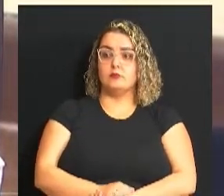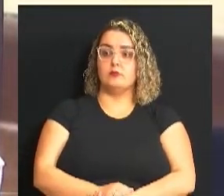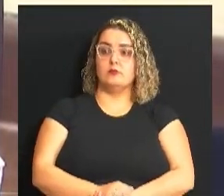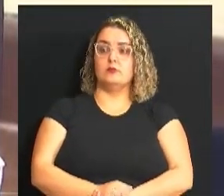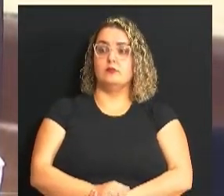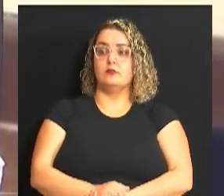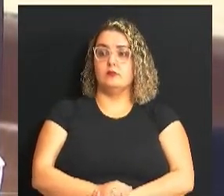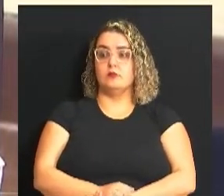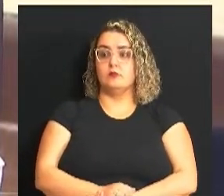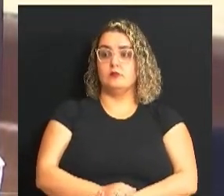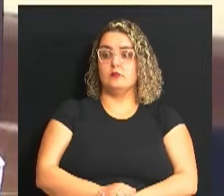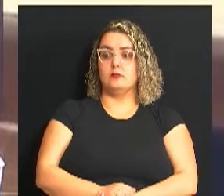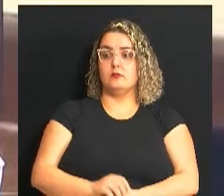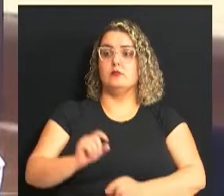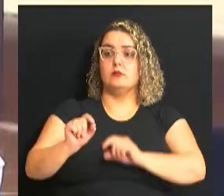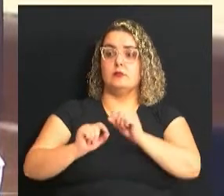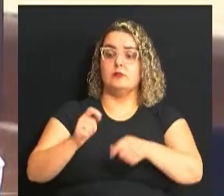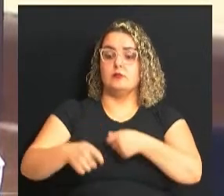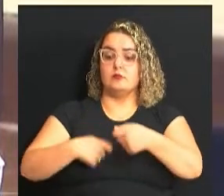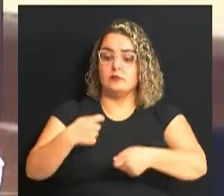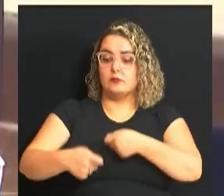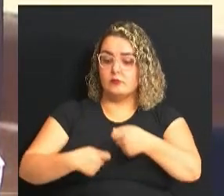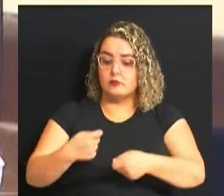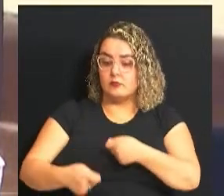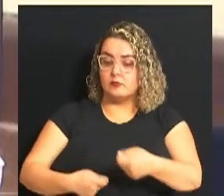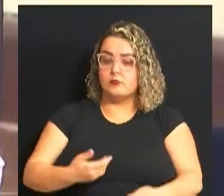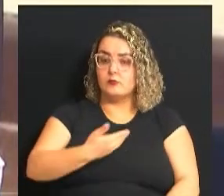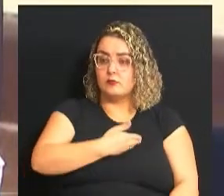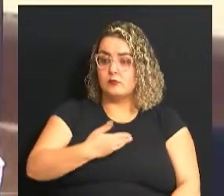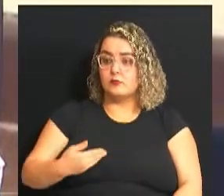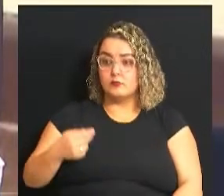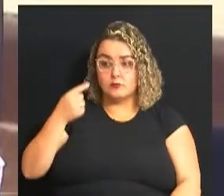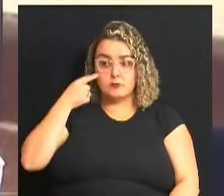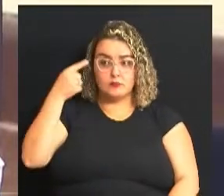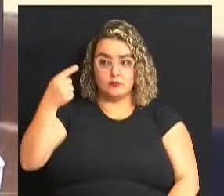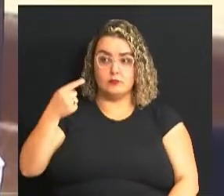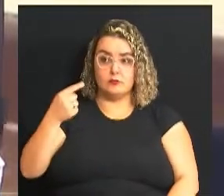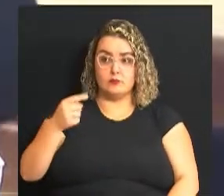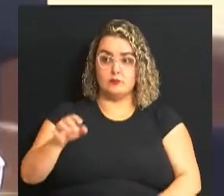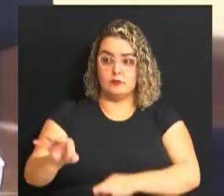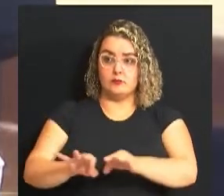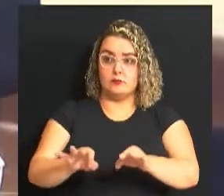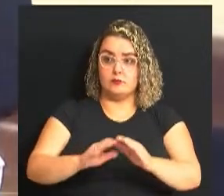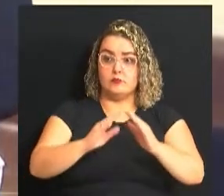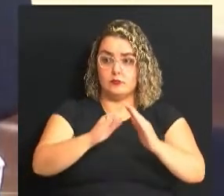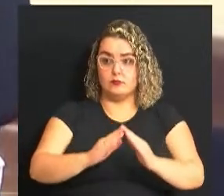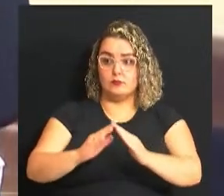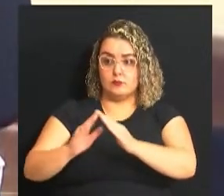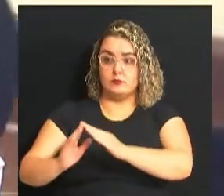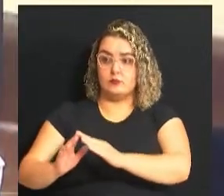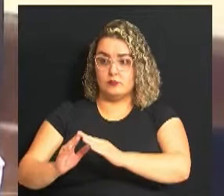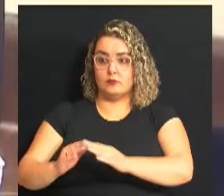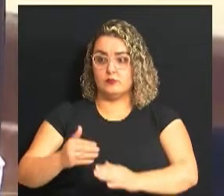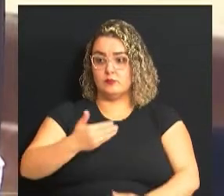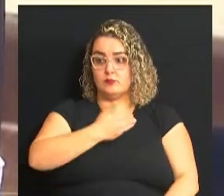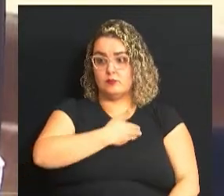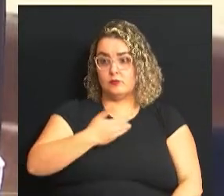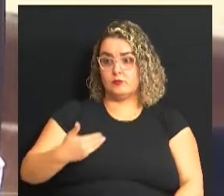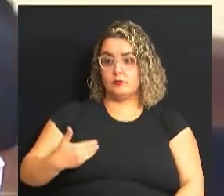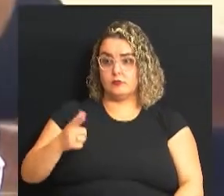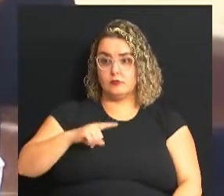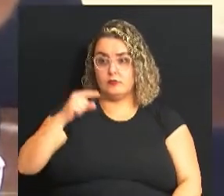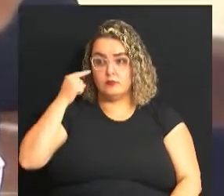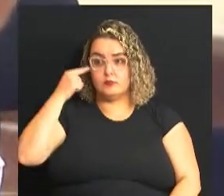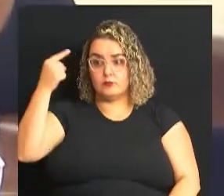que a administração pública pensa de um projeto de moradia popular. A gente tem sempre no nosso imaginário